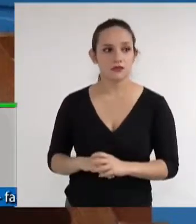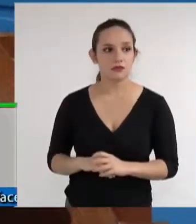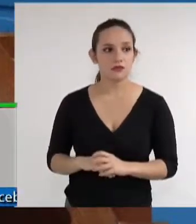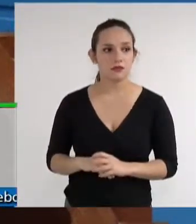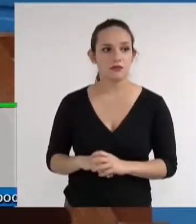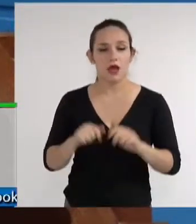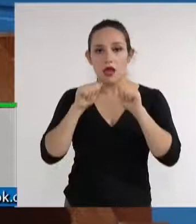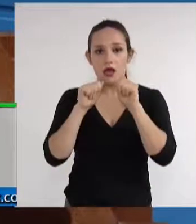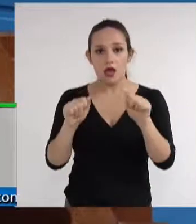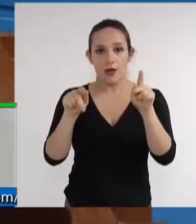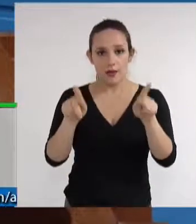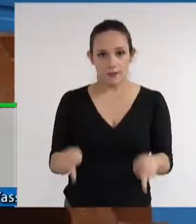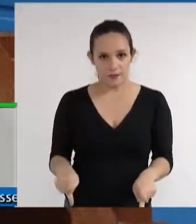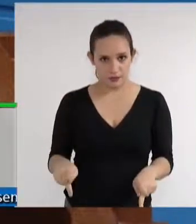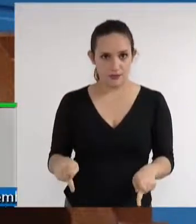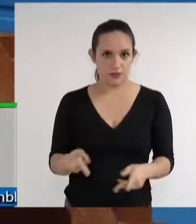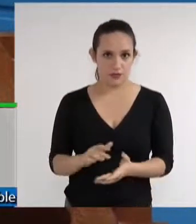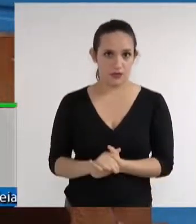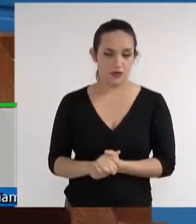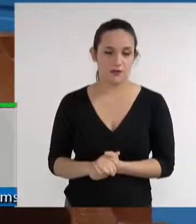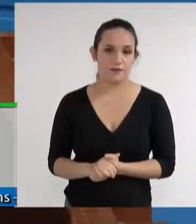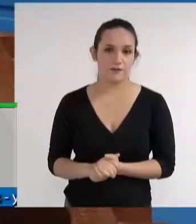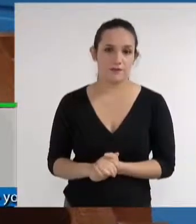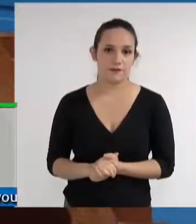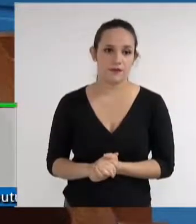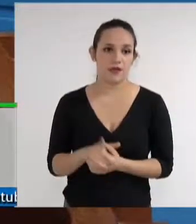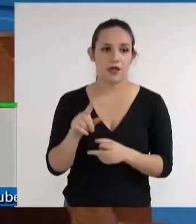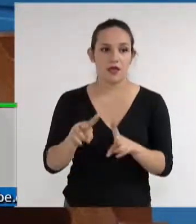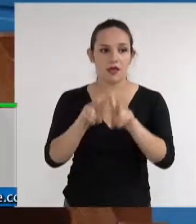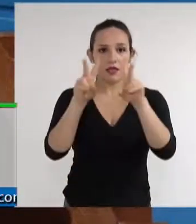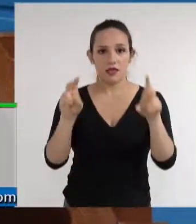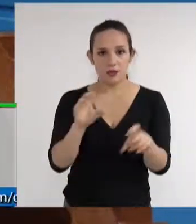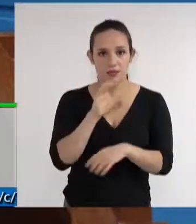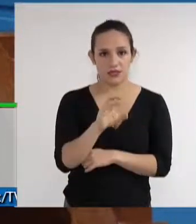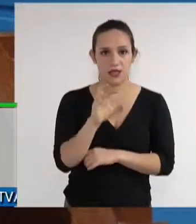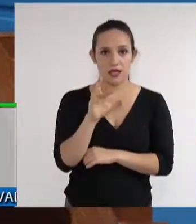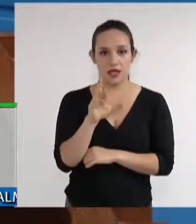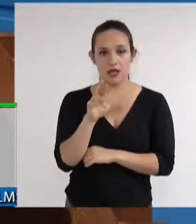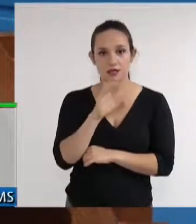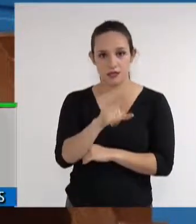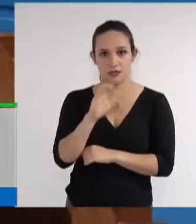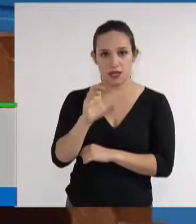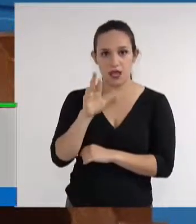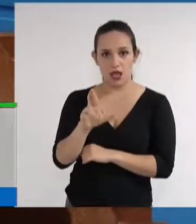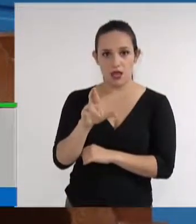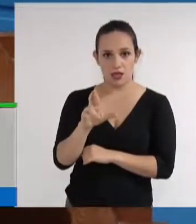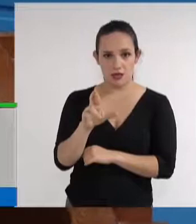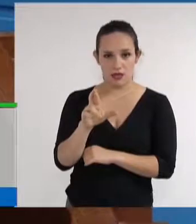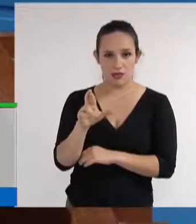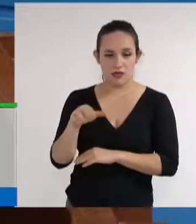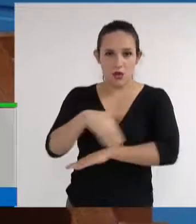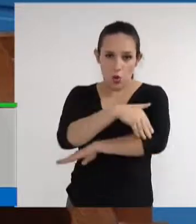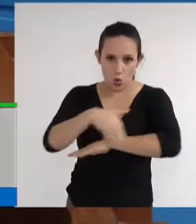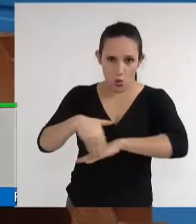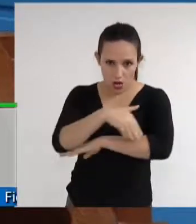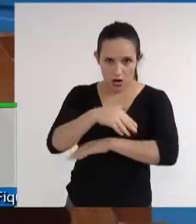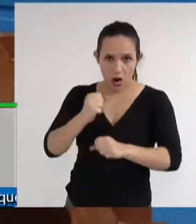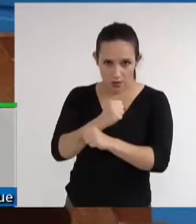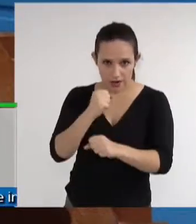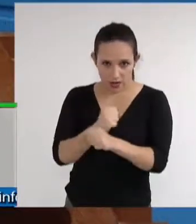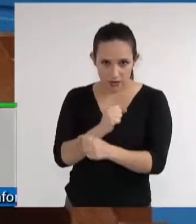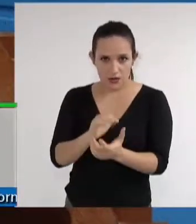da audiência pública que nós tivemos em relação à questão das CR-Vias, que foi um requerimento feito